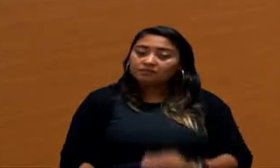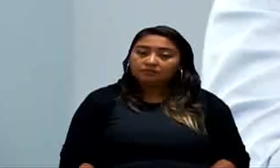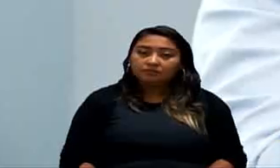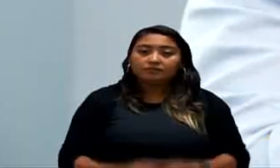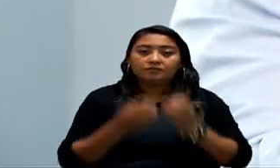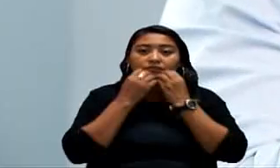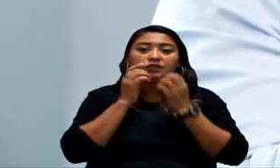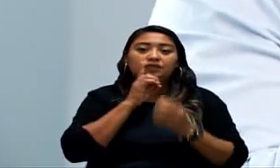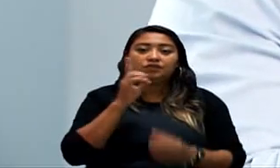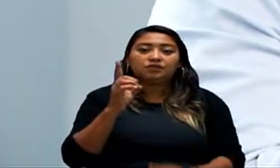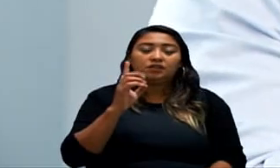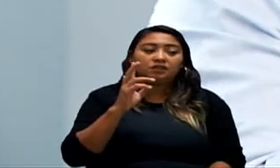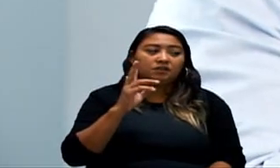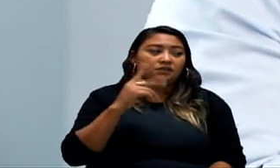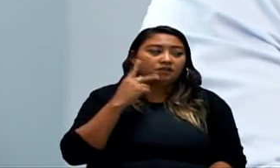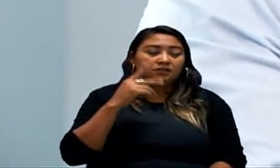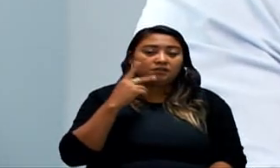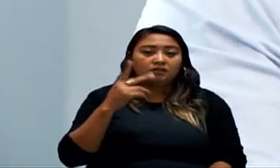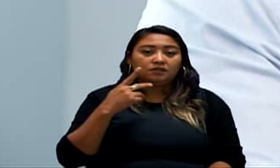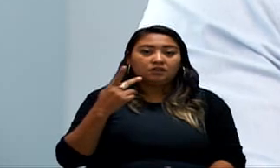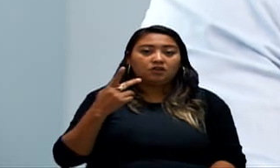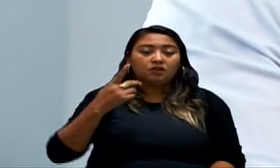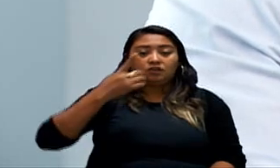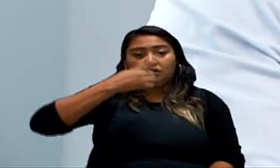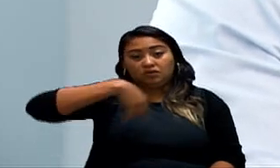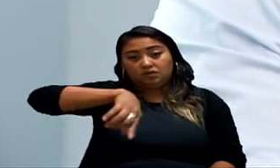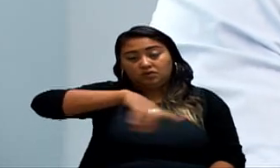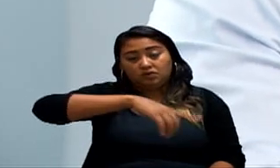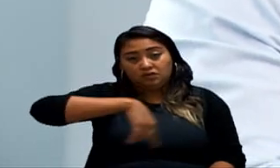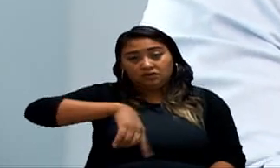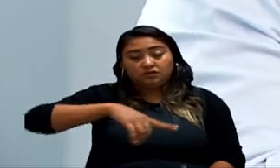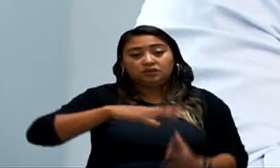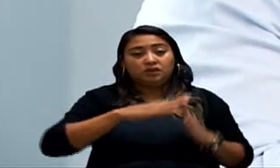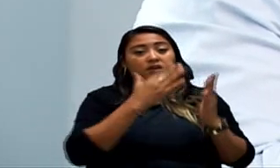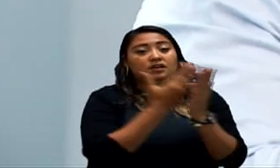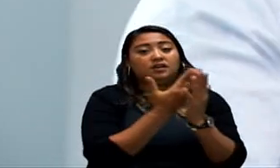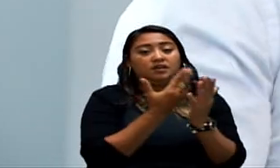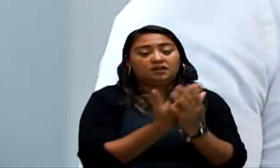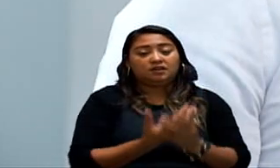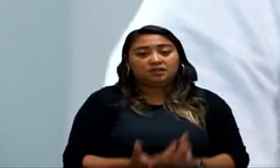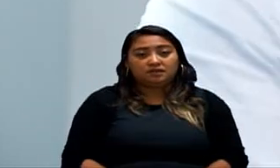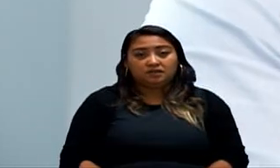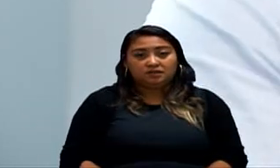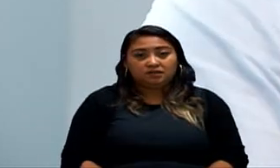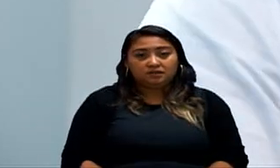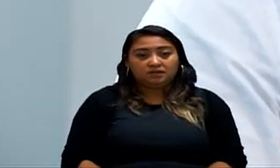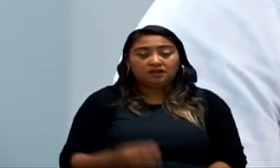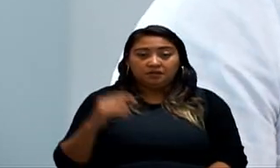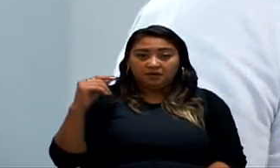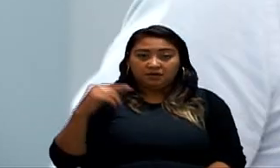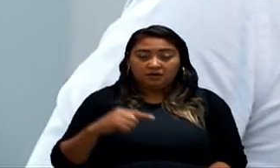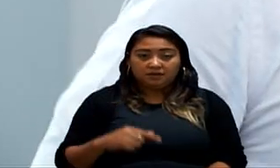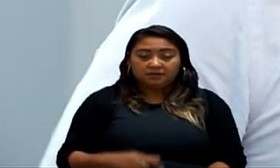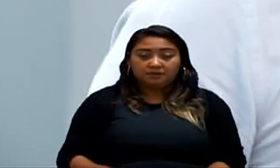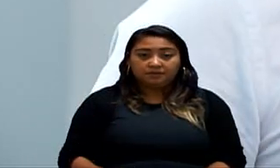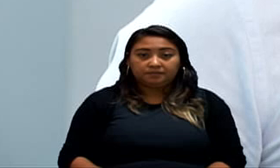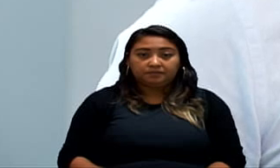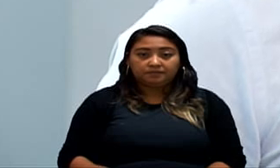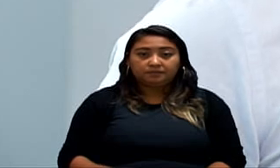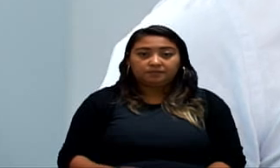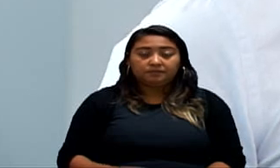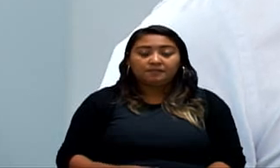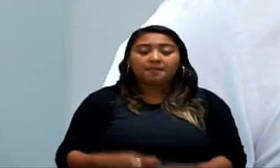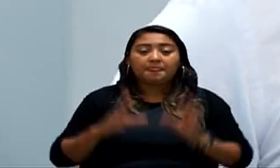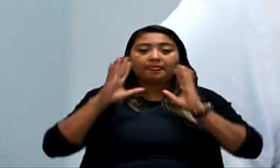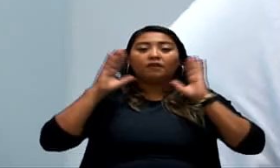Bom dia, pastor Lee Santos. O nosso requerimento é nesse sentido, mas com foco